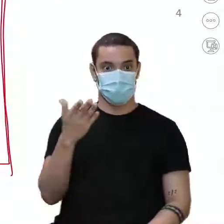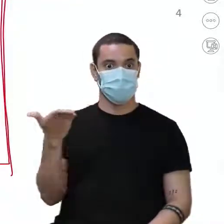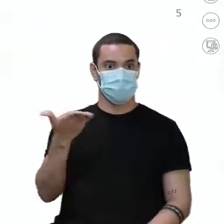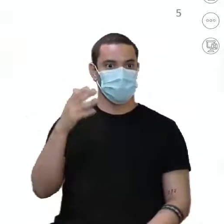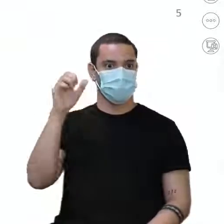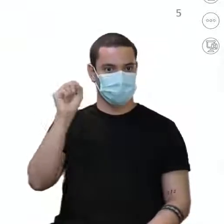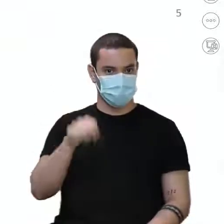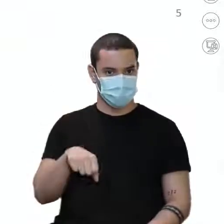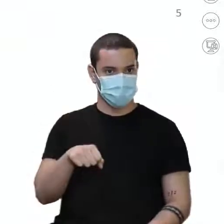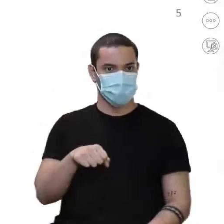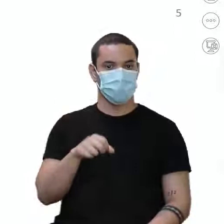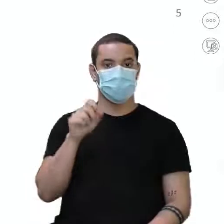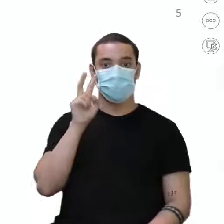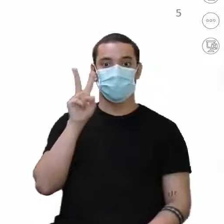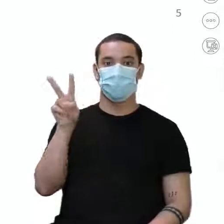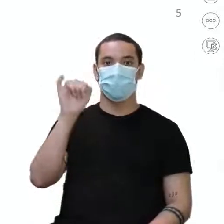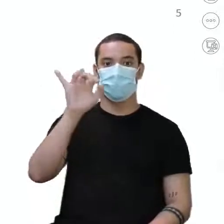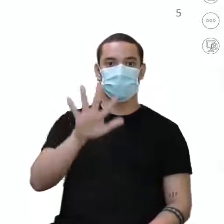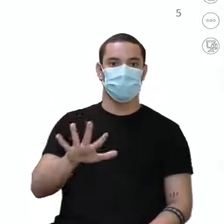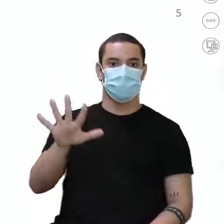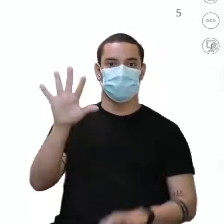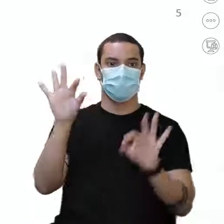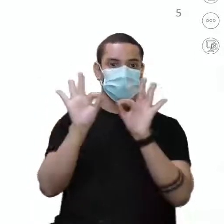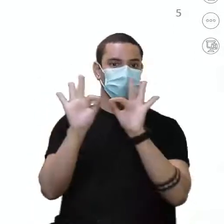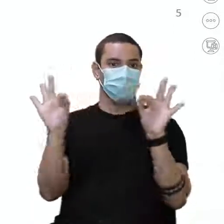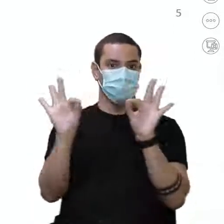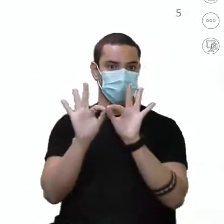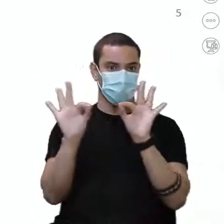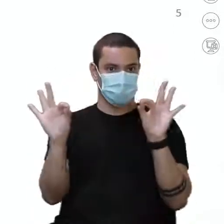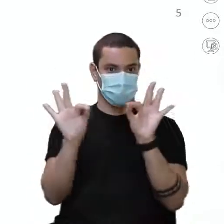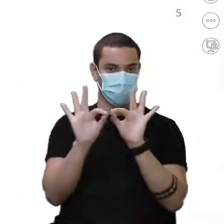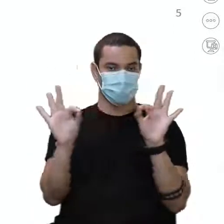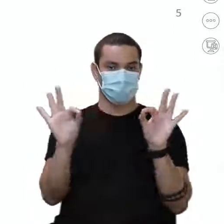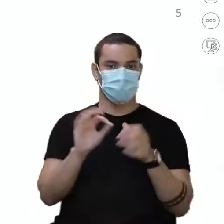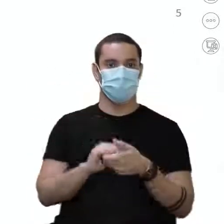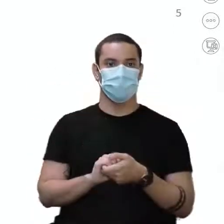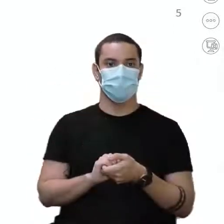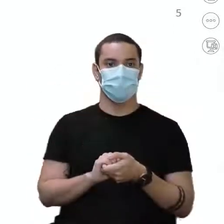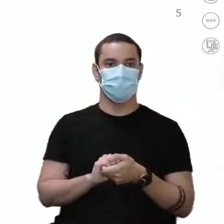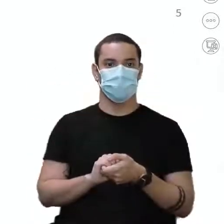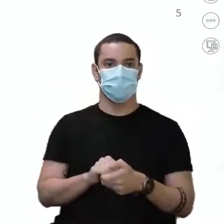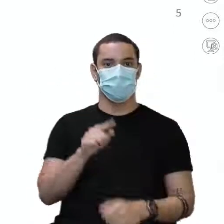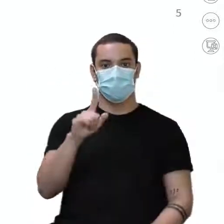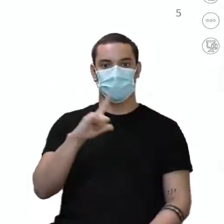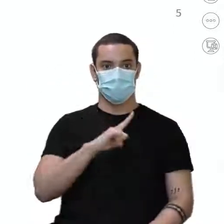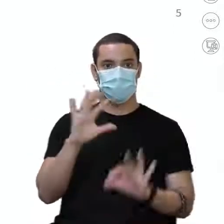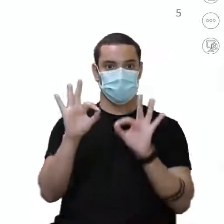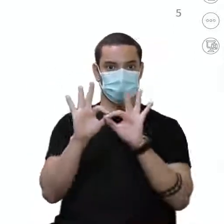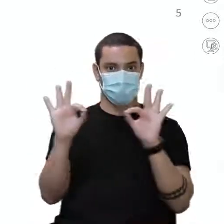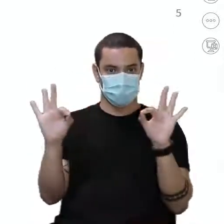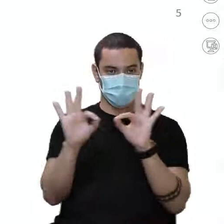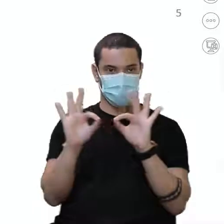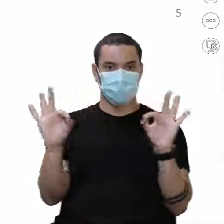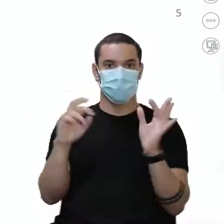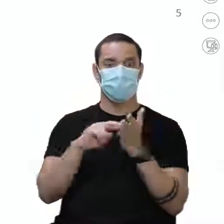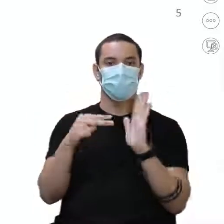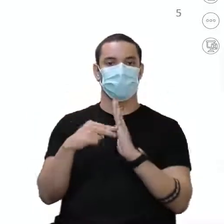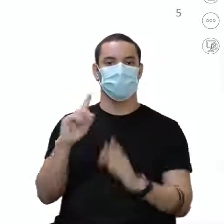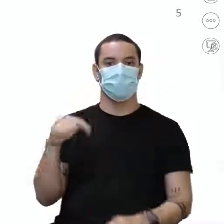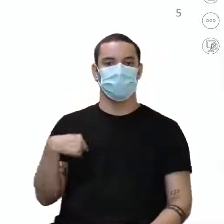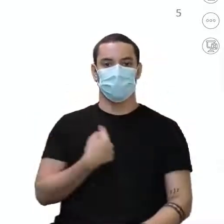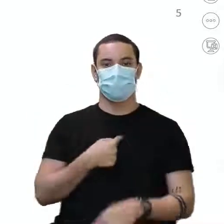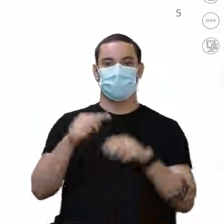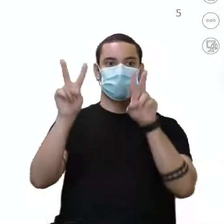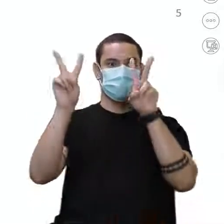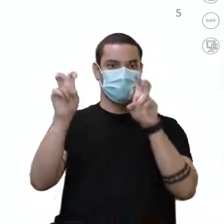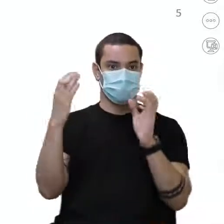agora sim, olha essa imagem e essa frase. Você tem essa frase aí que é do nosso tema